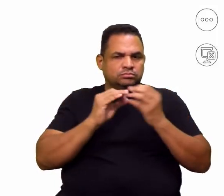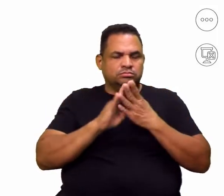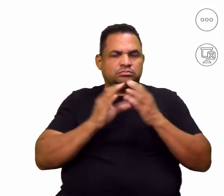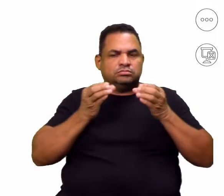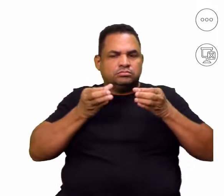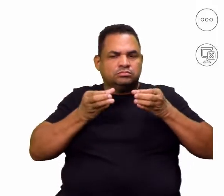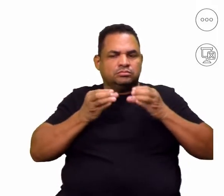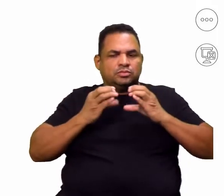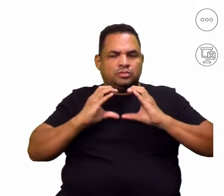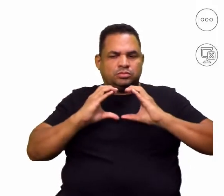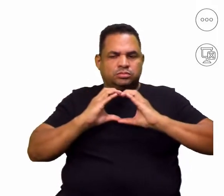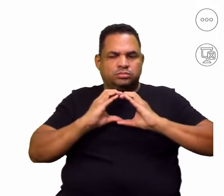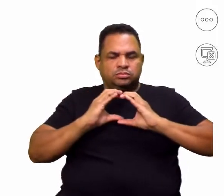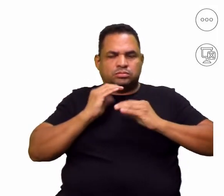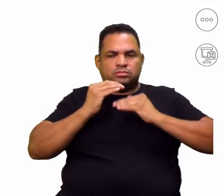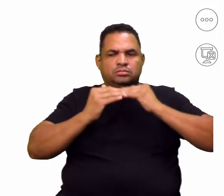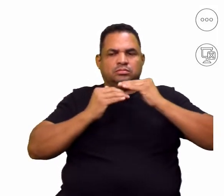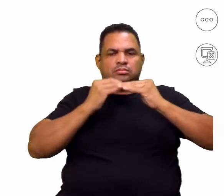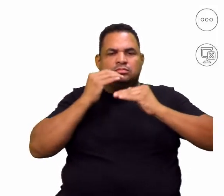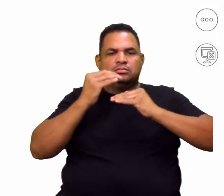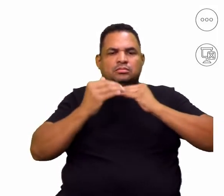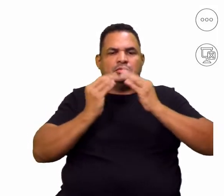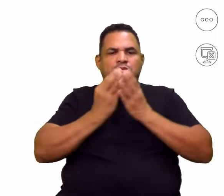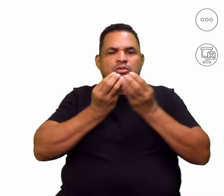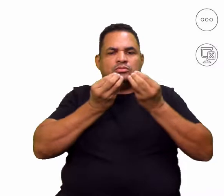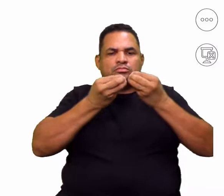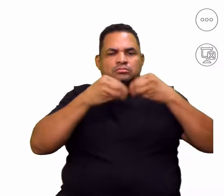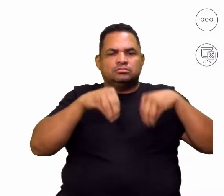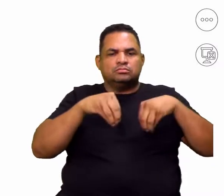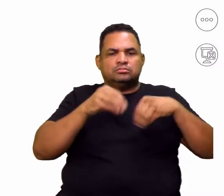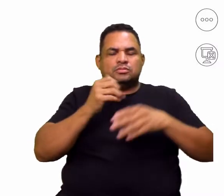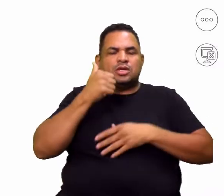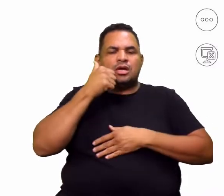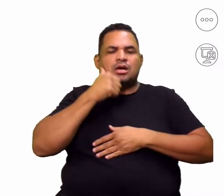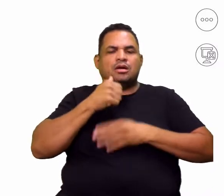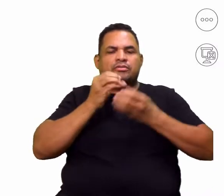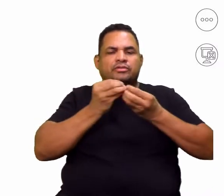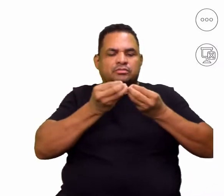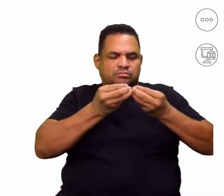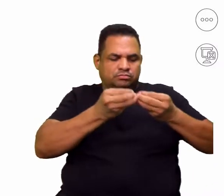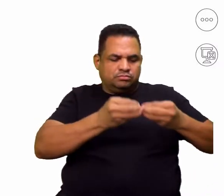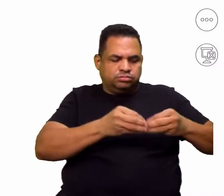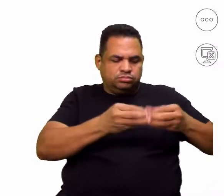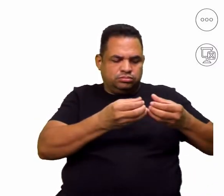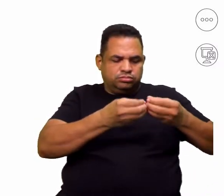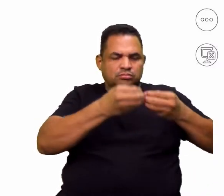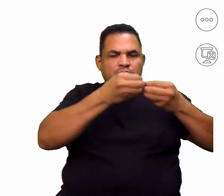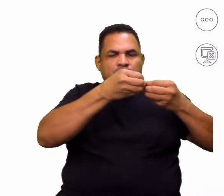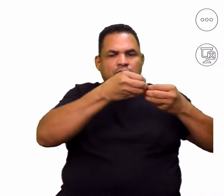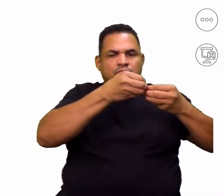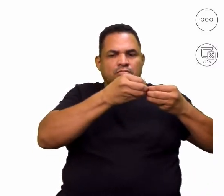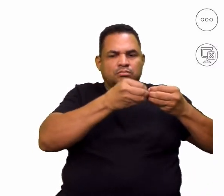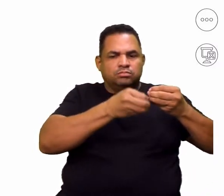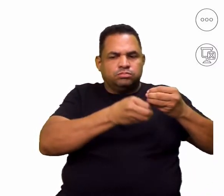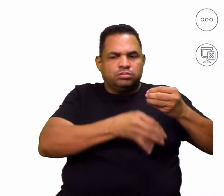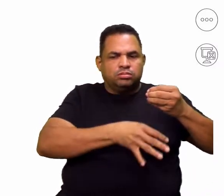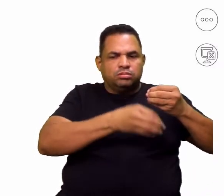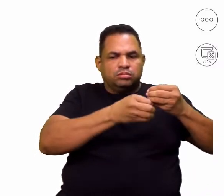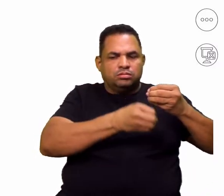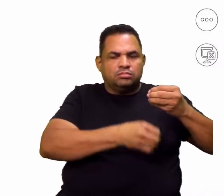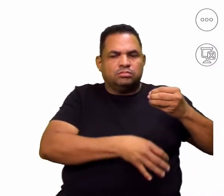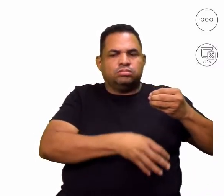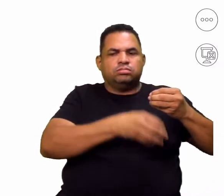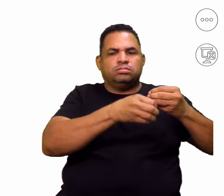vai se desenvolver dentro de um ovo que a fêmea deposita no ambiente. E aí, como esse ovo vai ser depositado